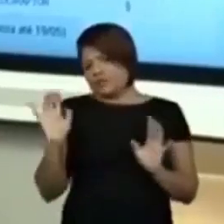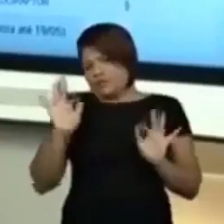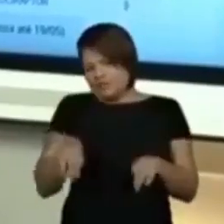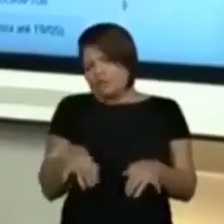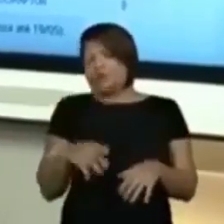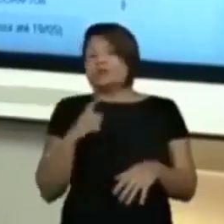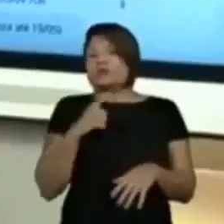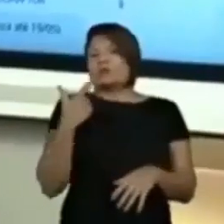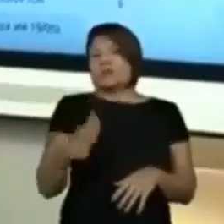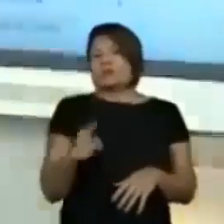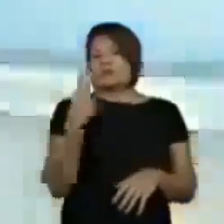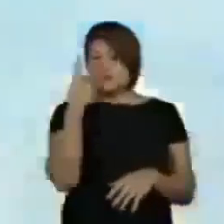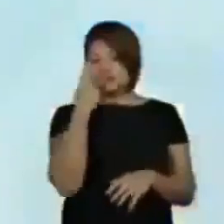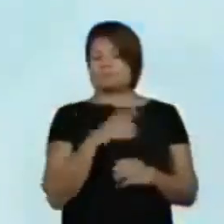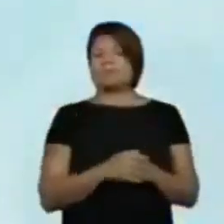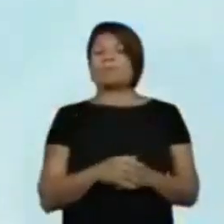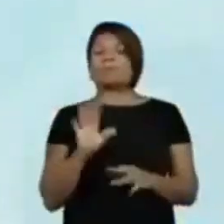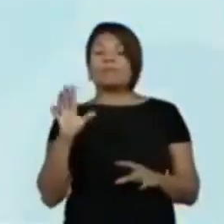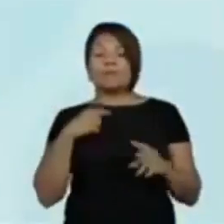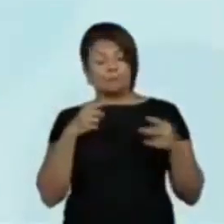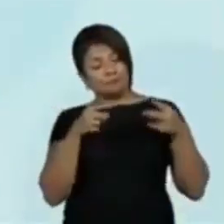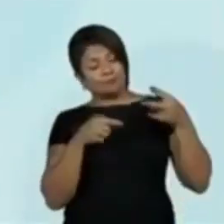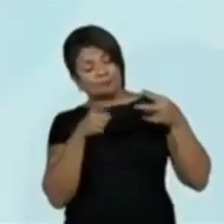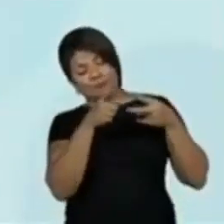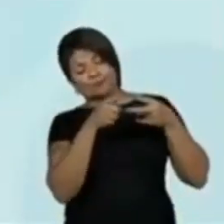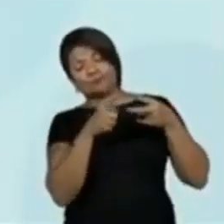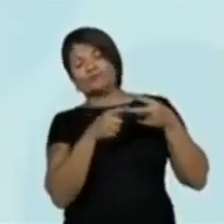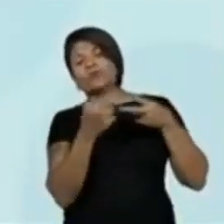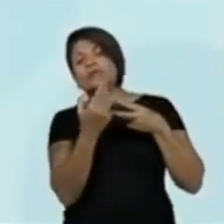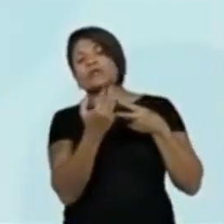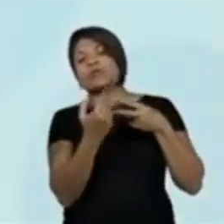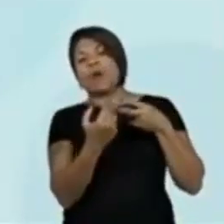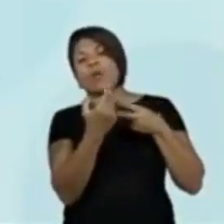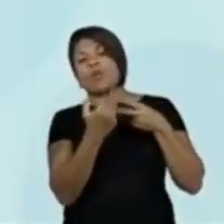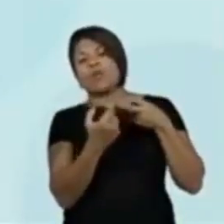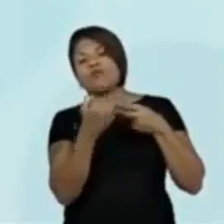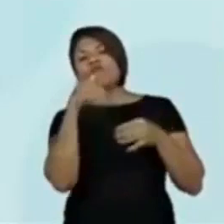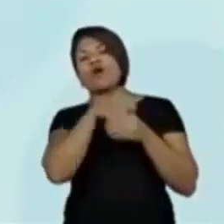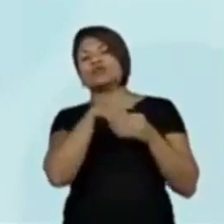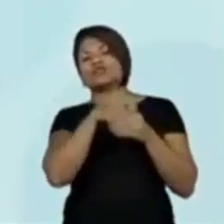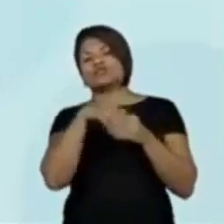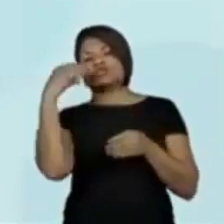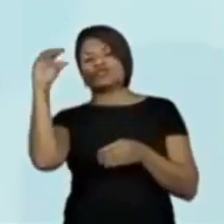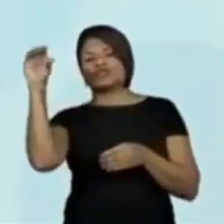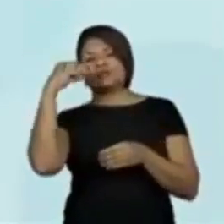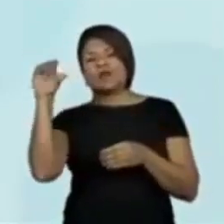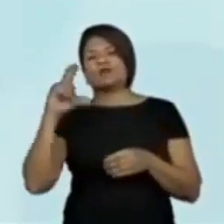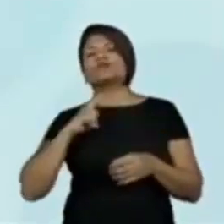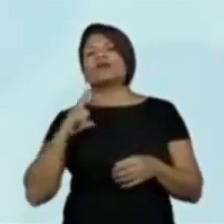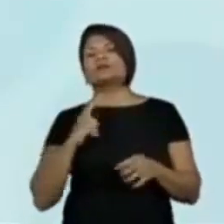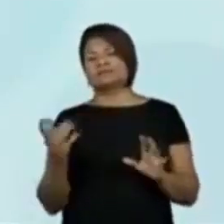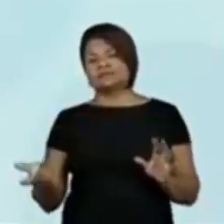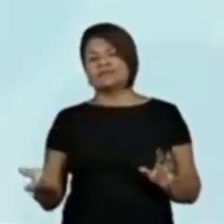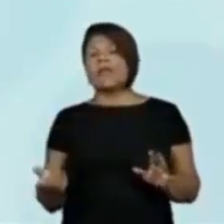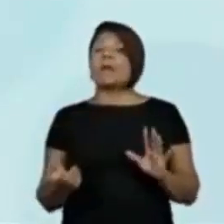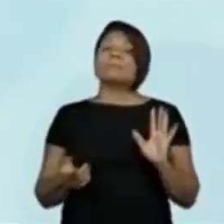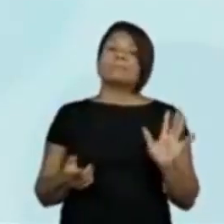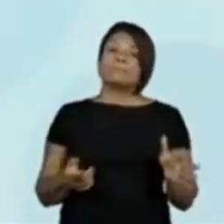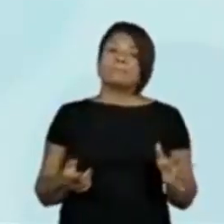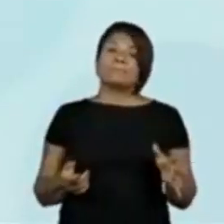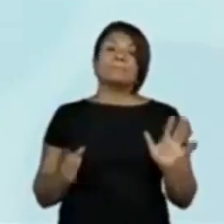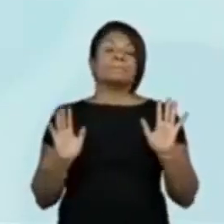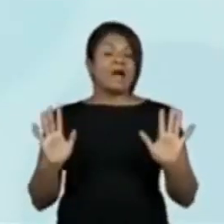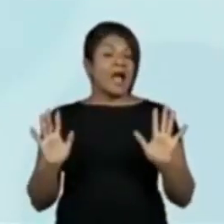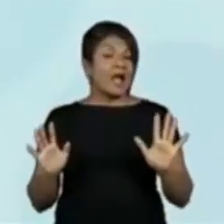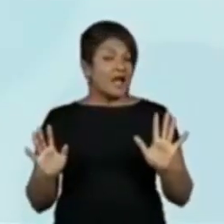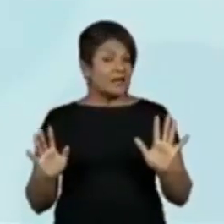um desafio. 2 dinossauros que receberam a mesma quantidade de votos, só que tinha aí, olha, menor